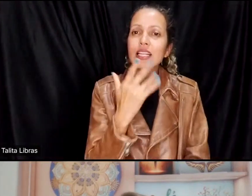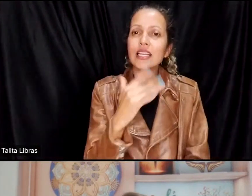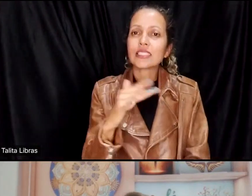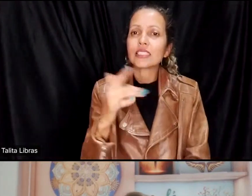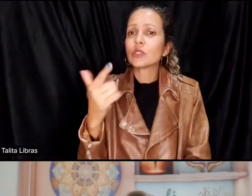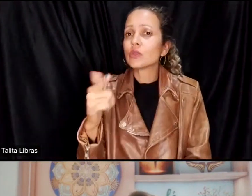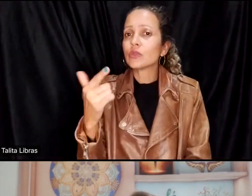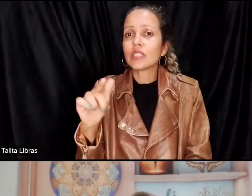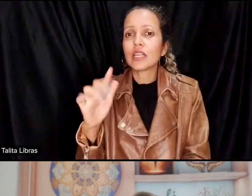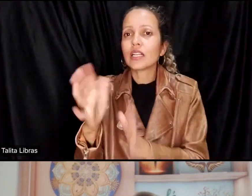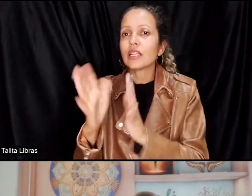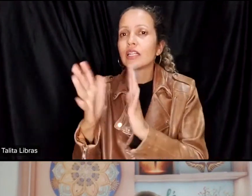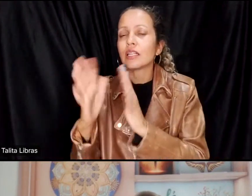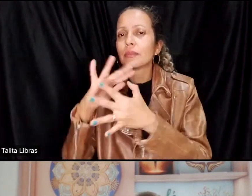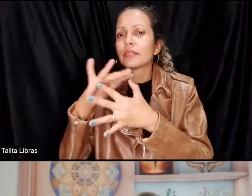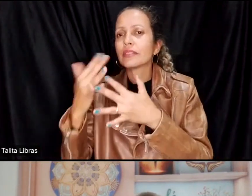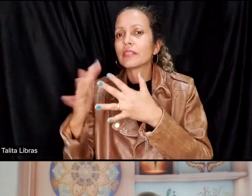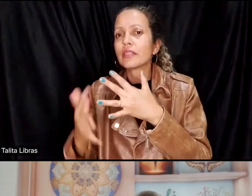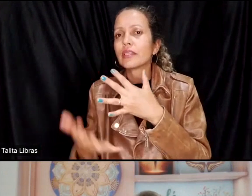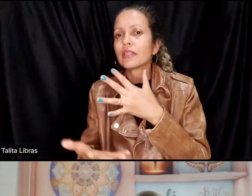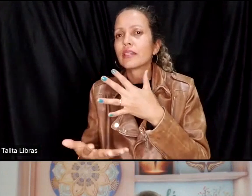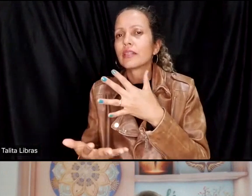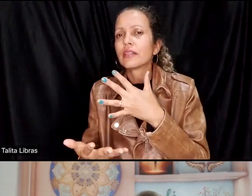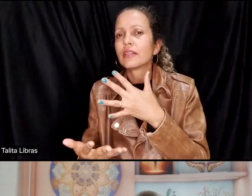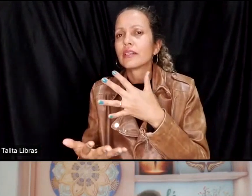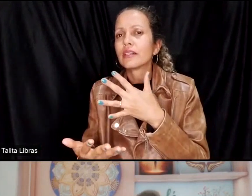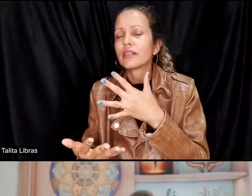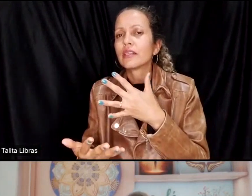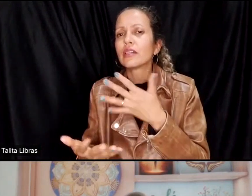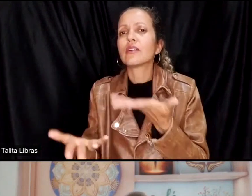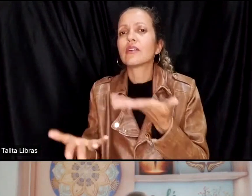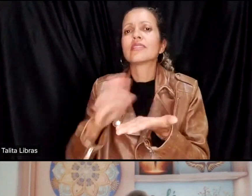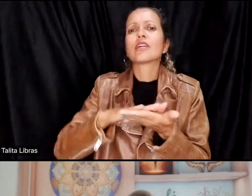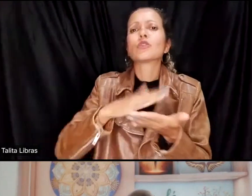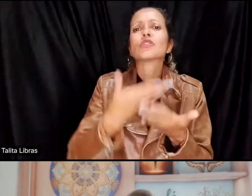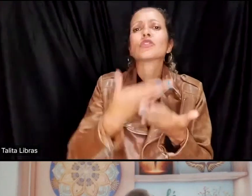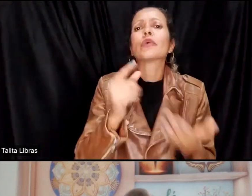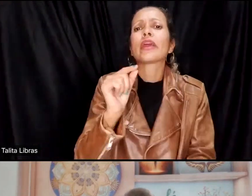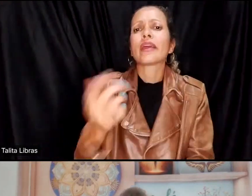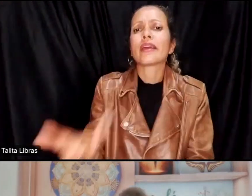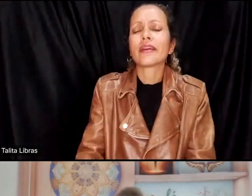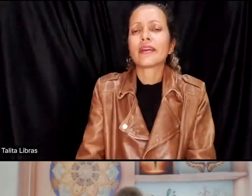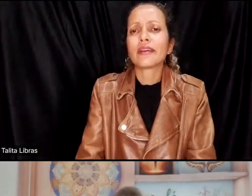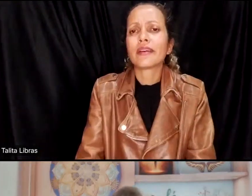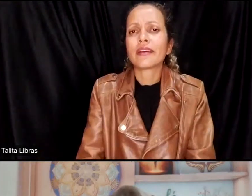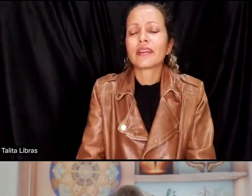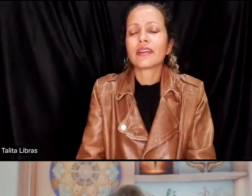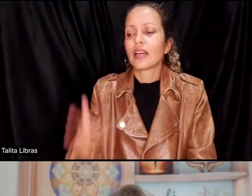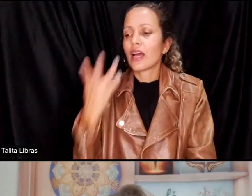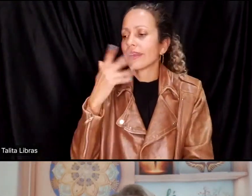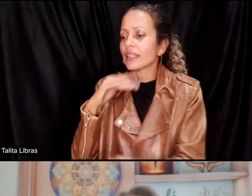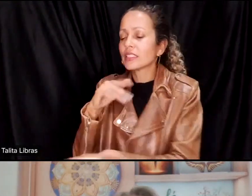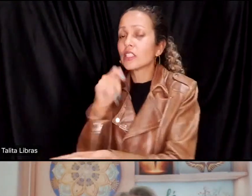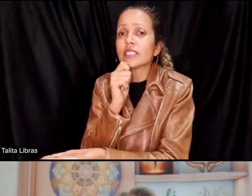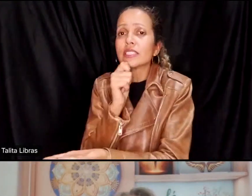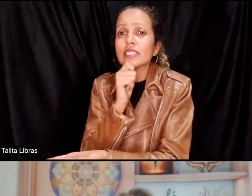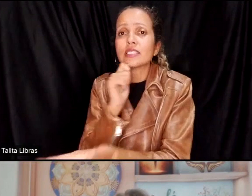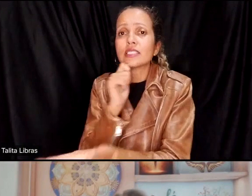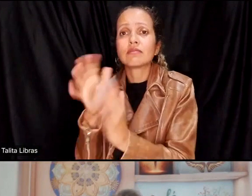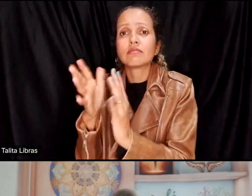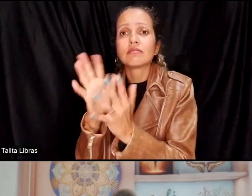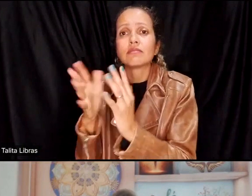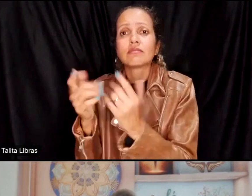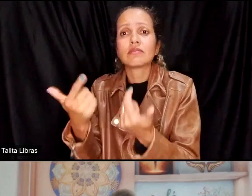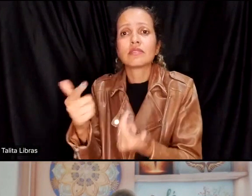por que que eu vou... Vai traduzir o que para ela? Um intérprete. Sim, e tem município que acredita que é isso. Aí tem